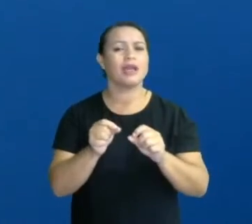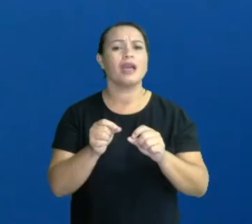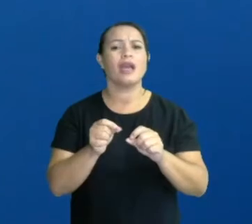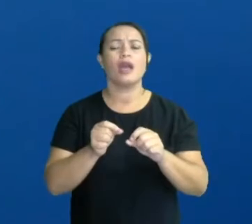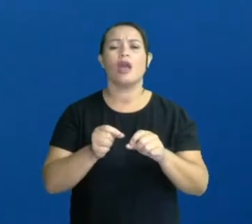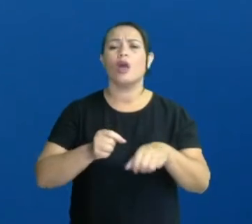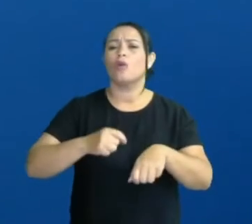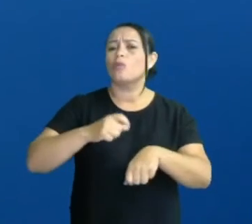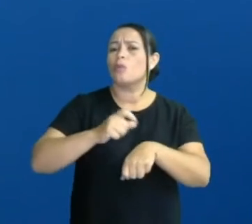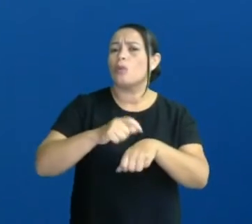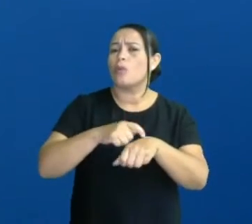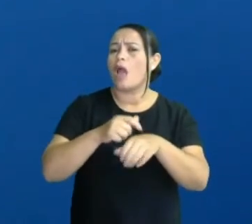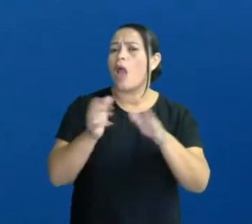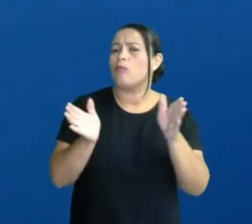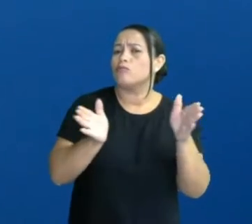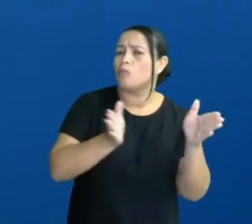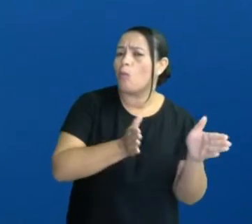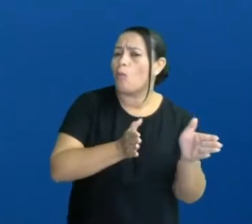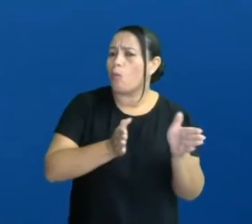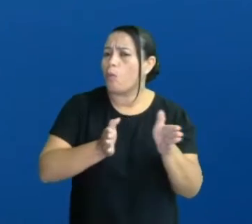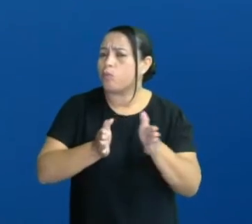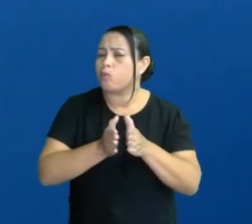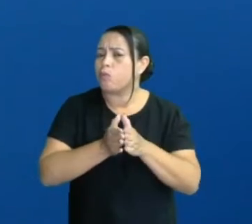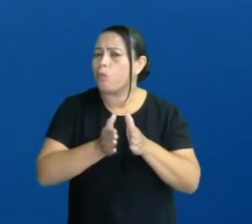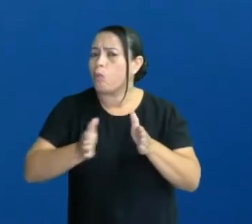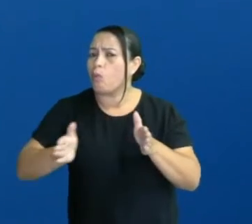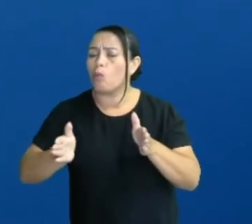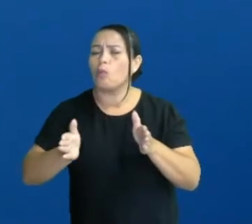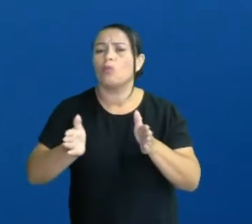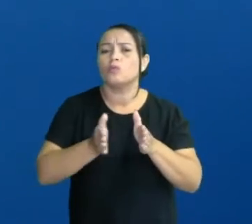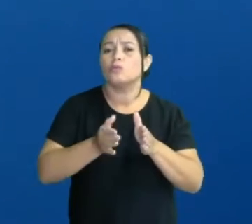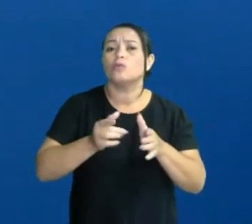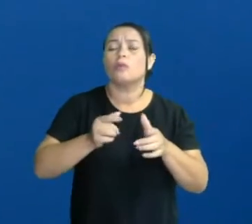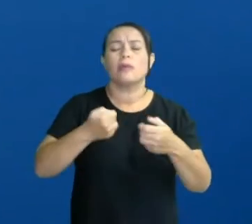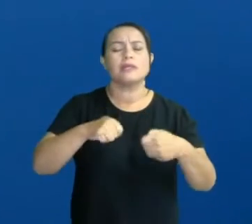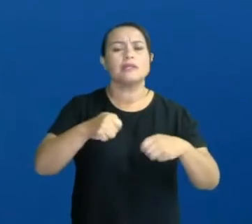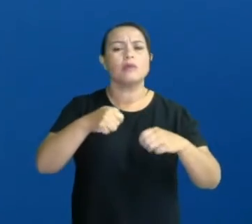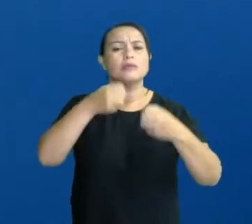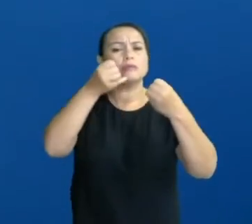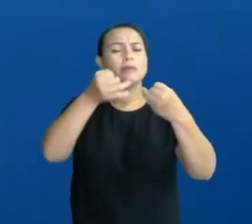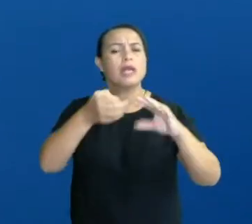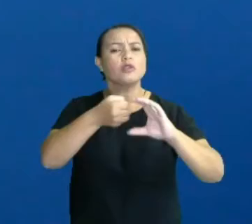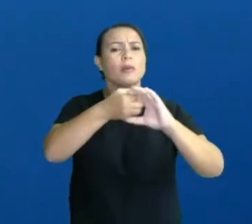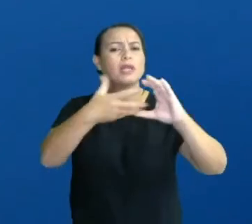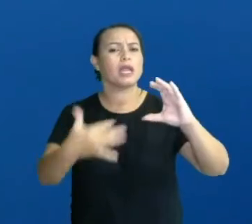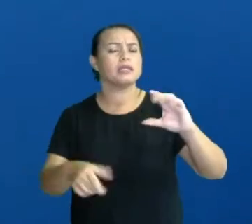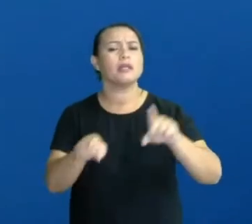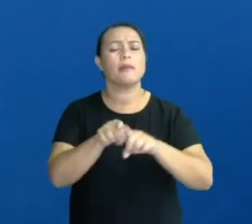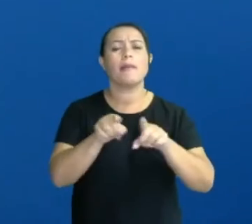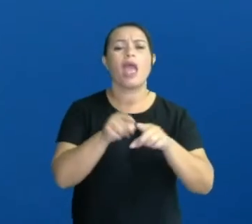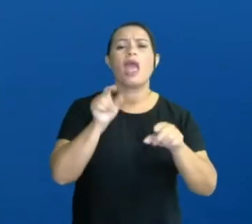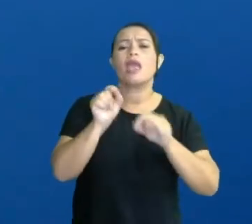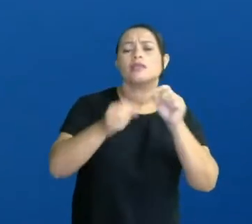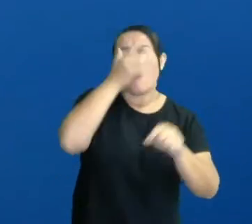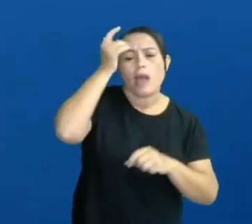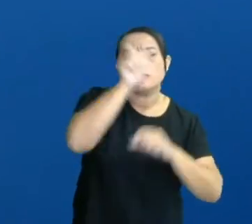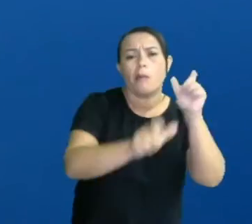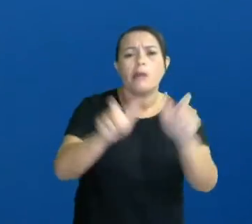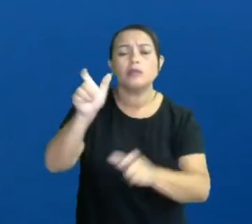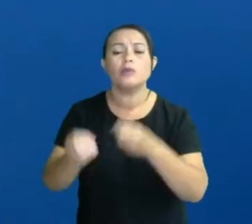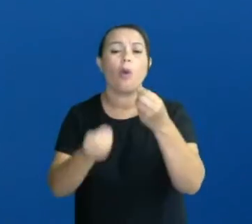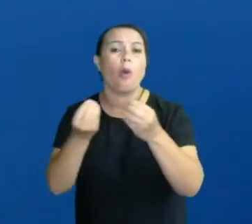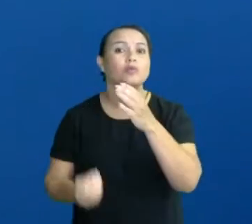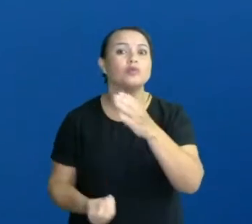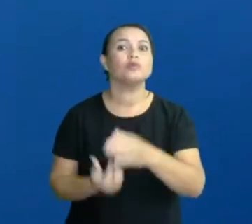pouco espaço de tempo, a gente vai falar as características, quem são, como se